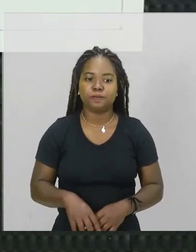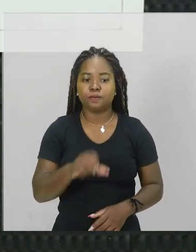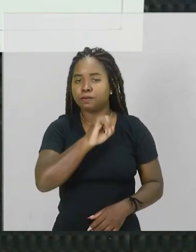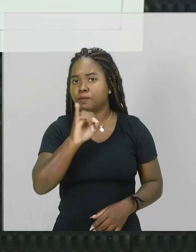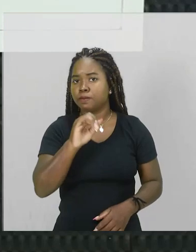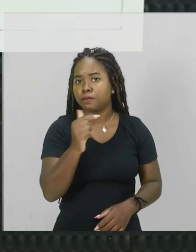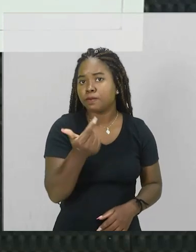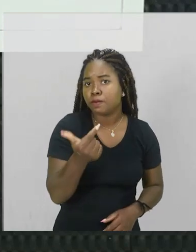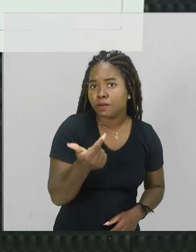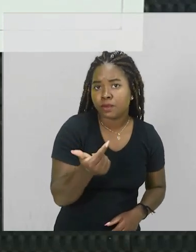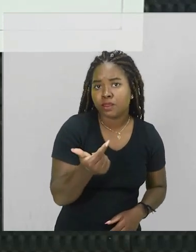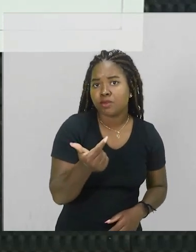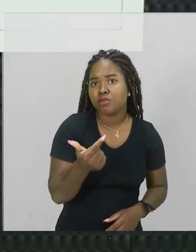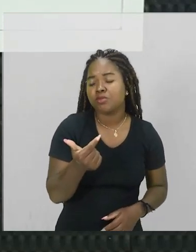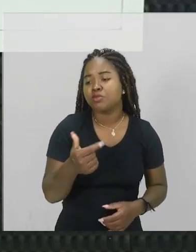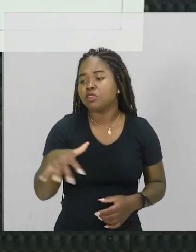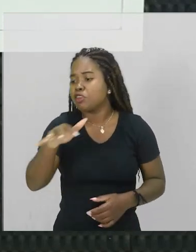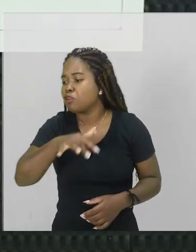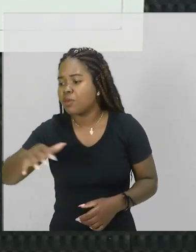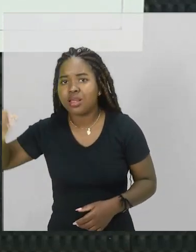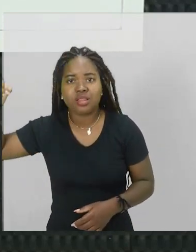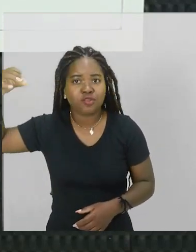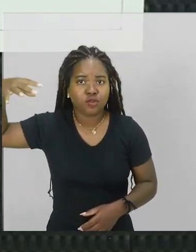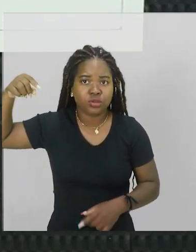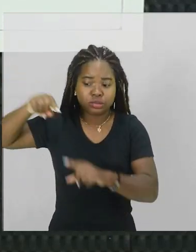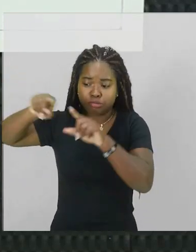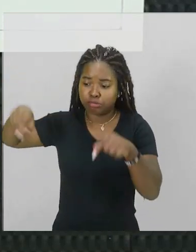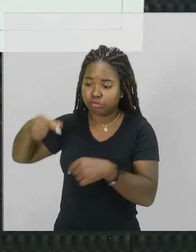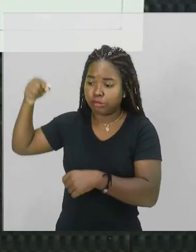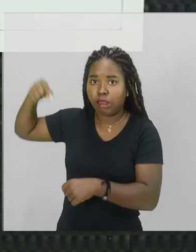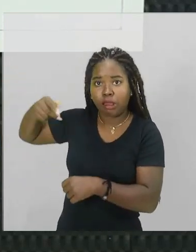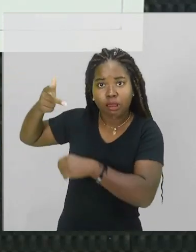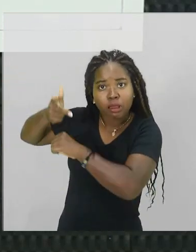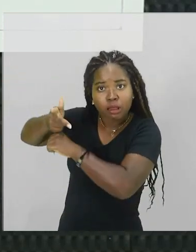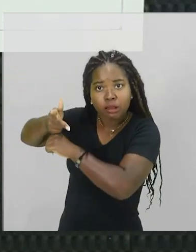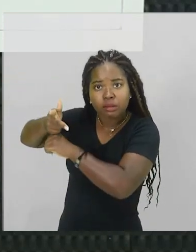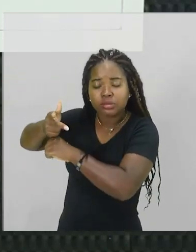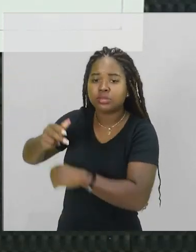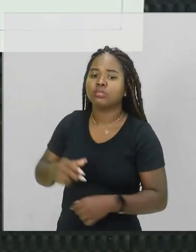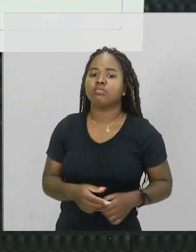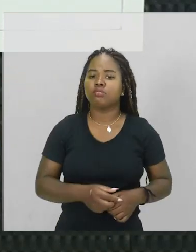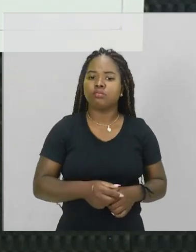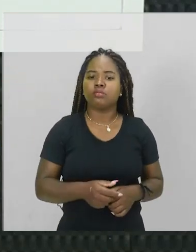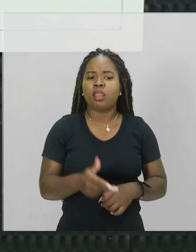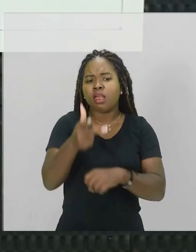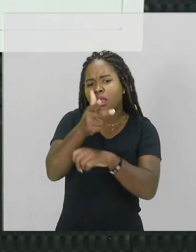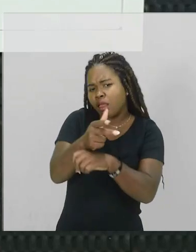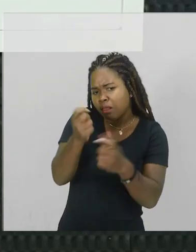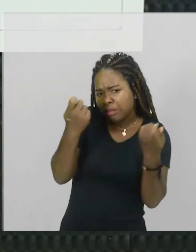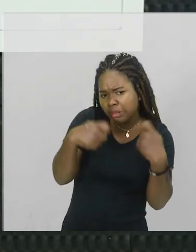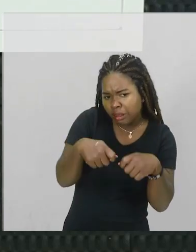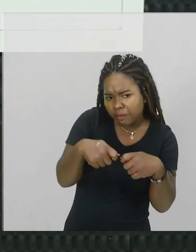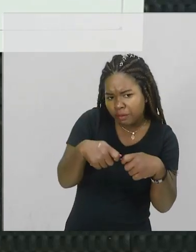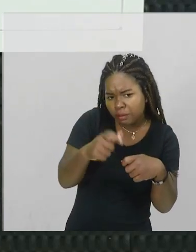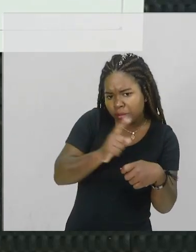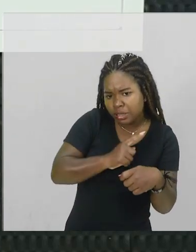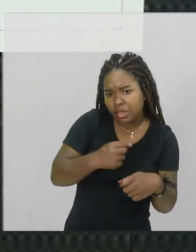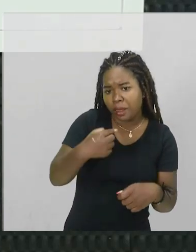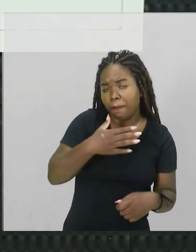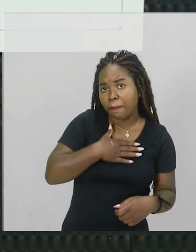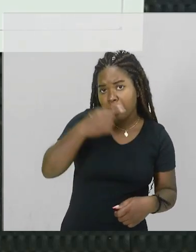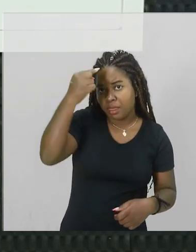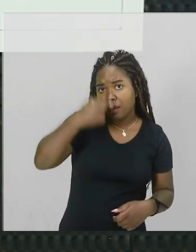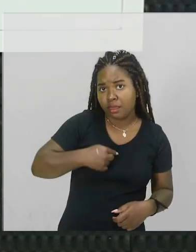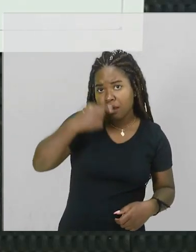tivesse nenhuma fonte de luz dentro do estúdio, essa câmera conseguiria captar, né, a minha imagem